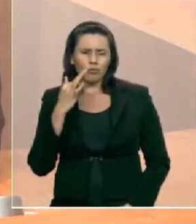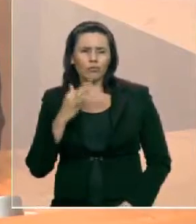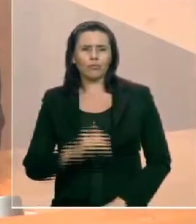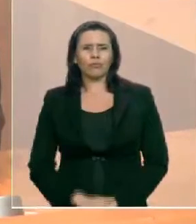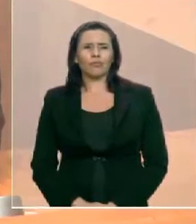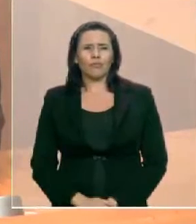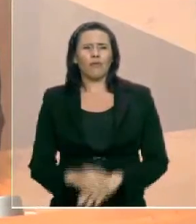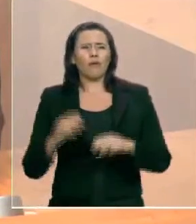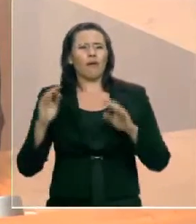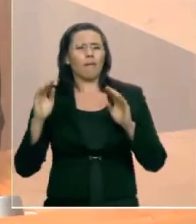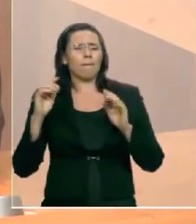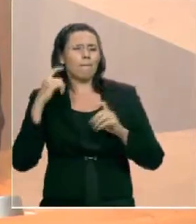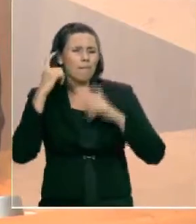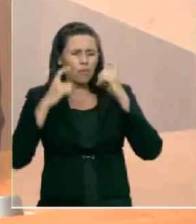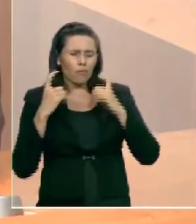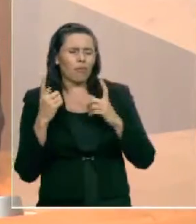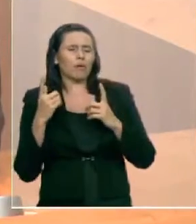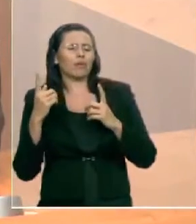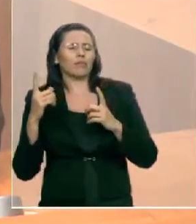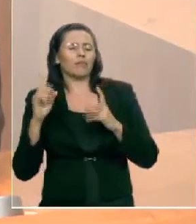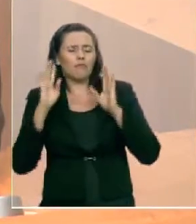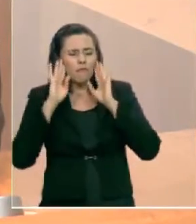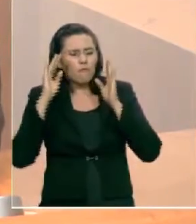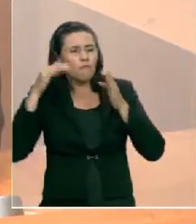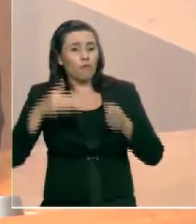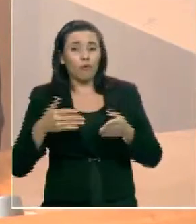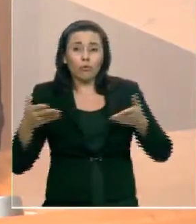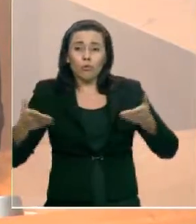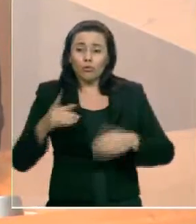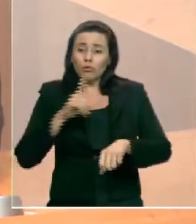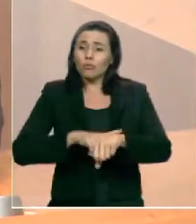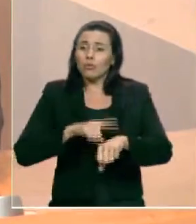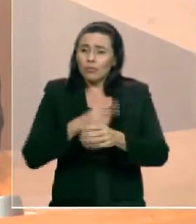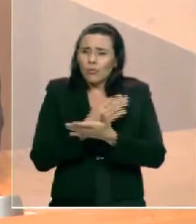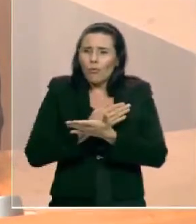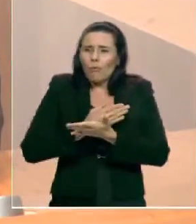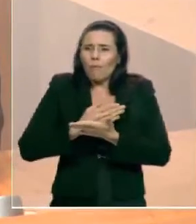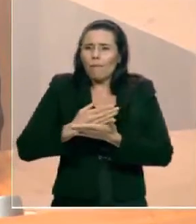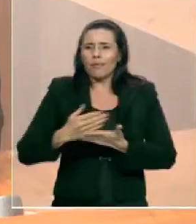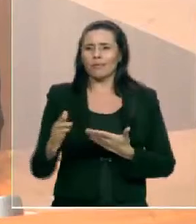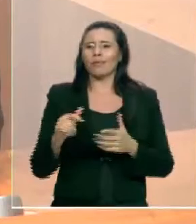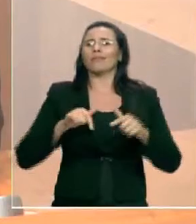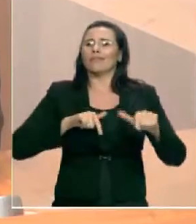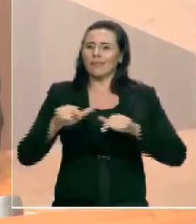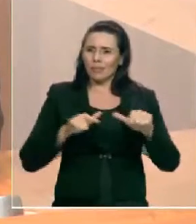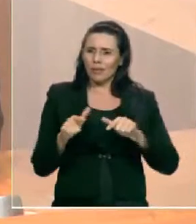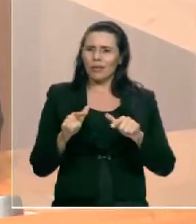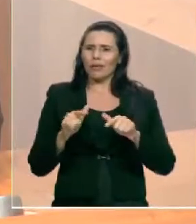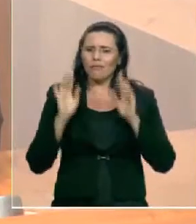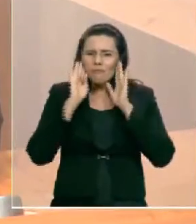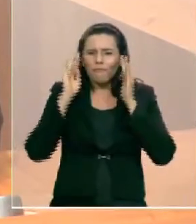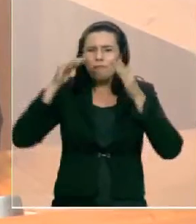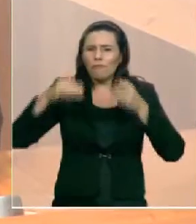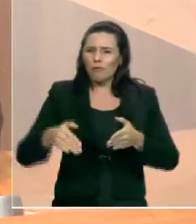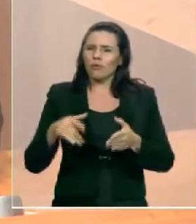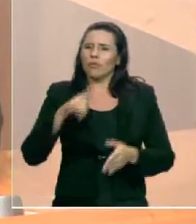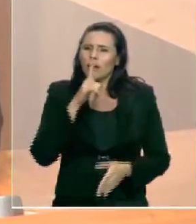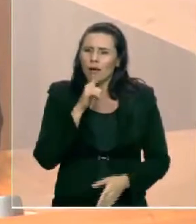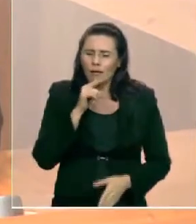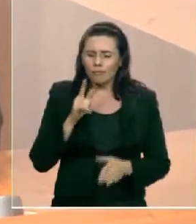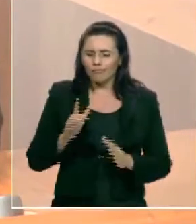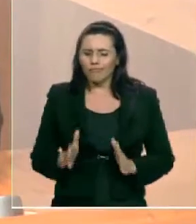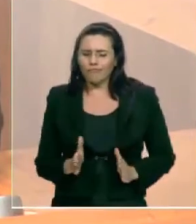tempo, ainda é o momento de começarmos a fazer esse trabalho. Sei que tem um certo